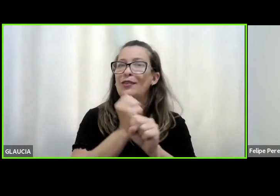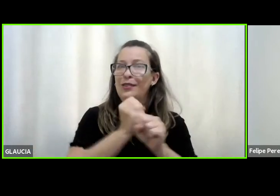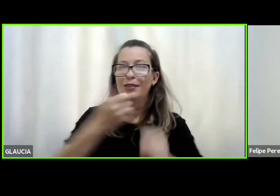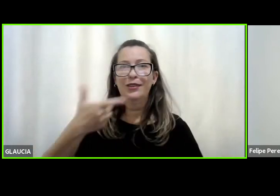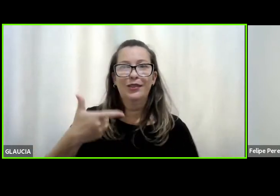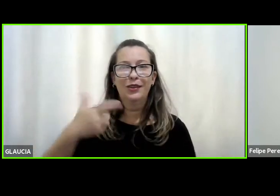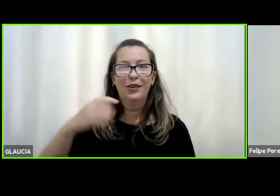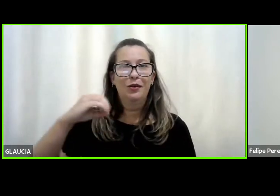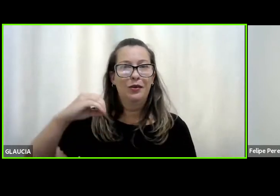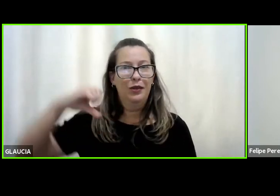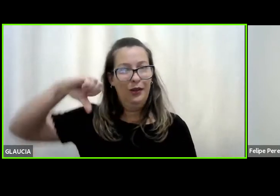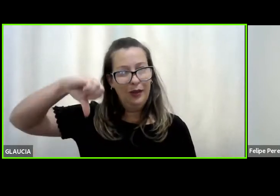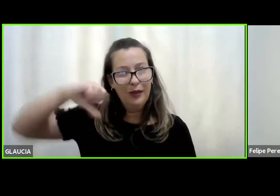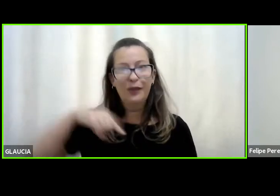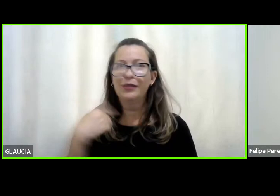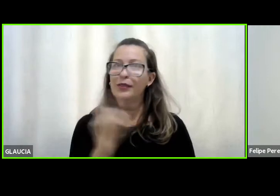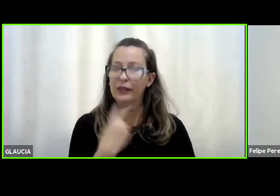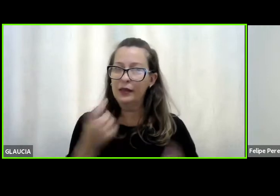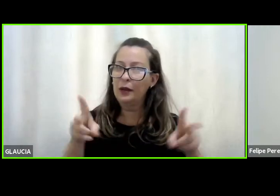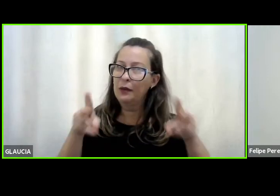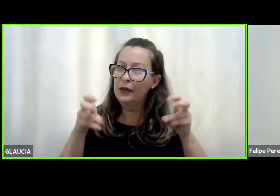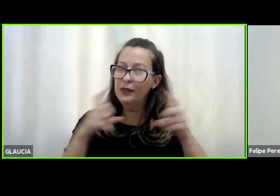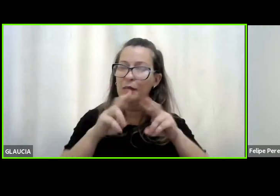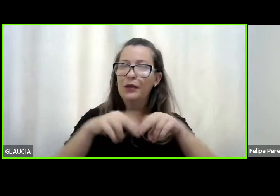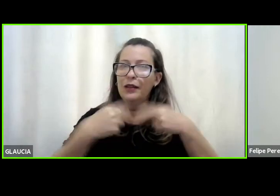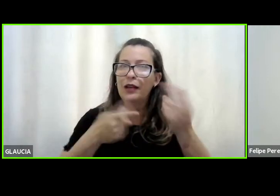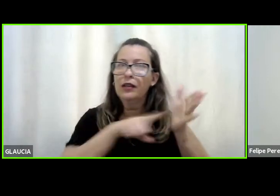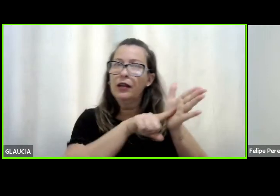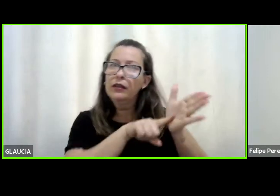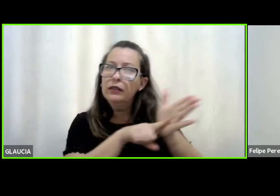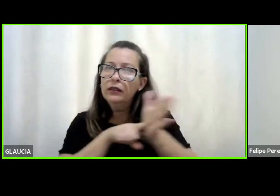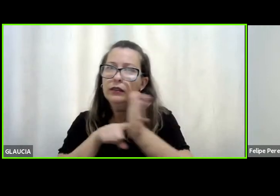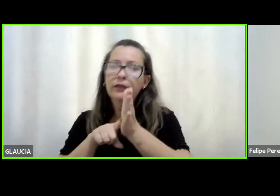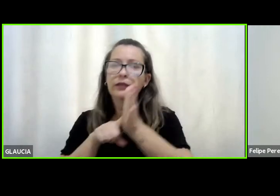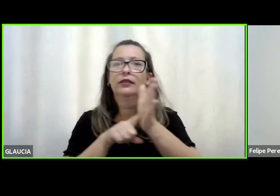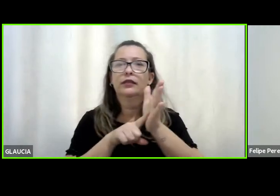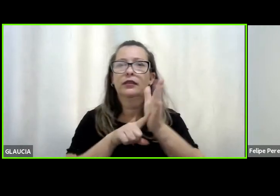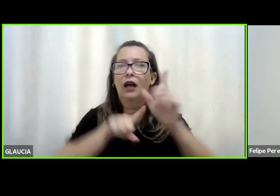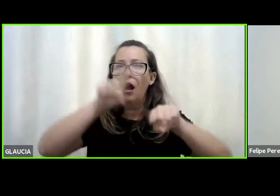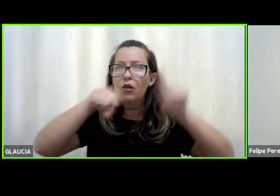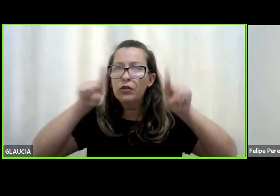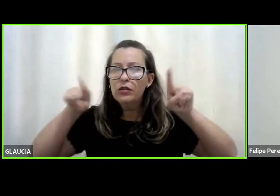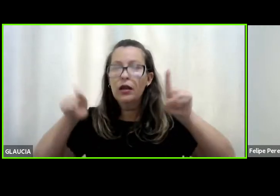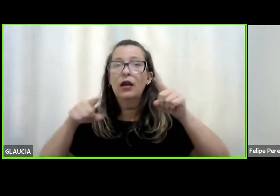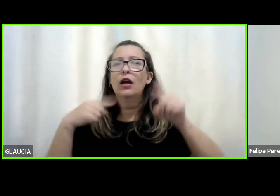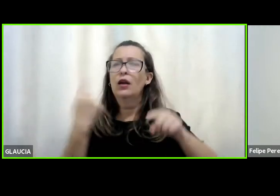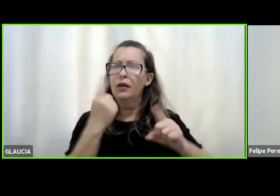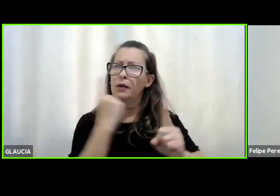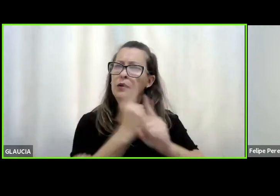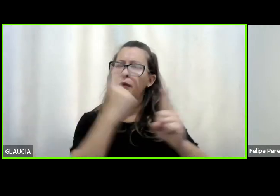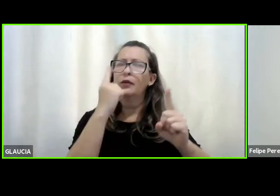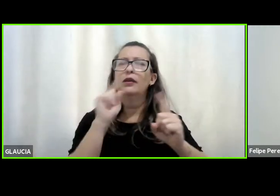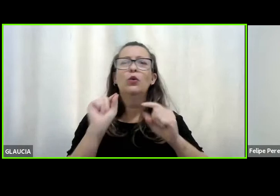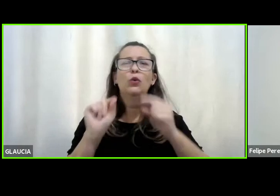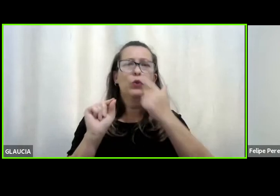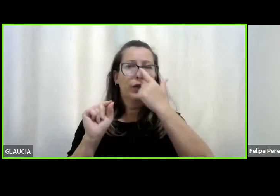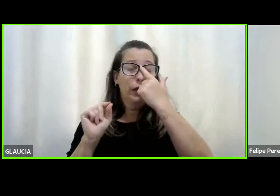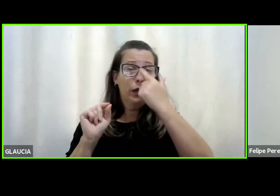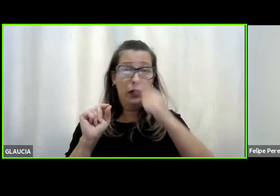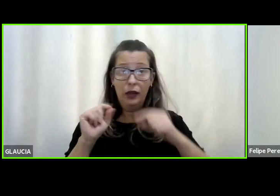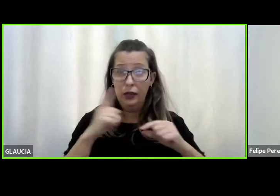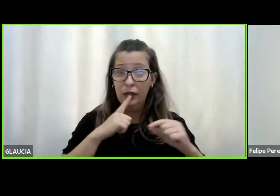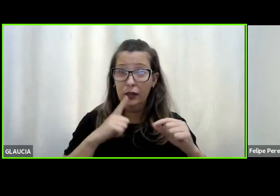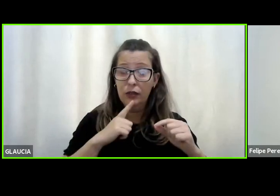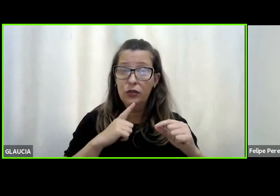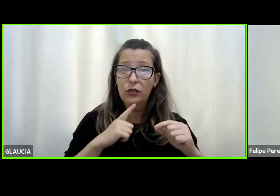que pelas pesquisas de audiência, a gente via que ali para a região metropolitana, com apenas um intervalo,